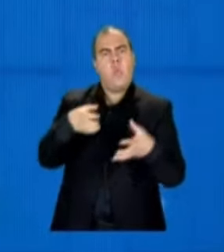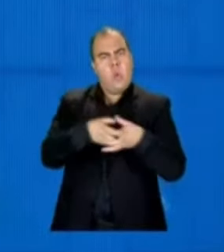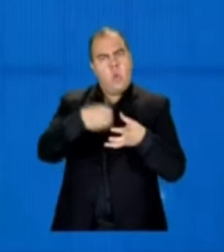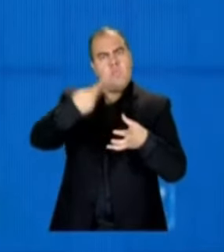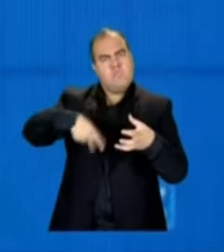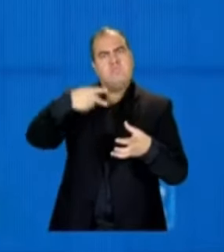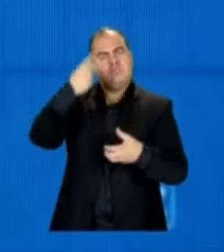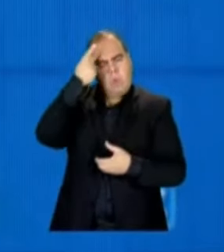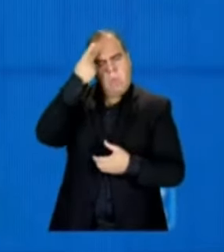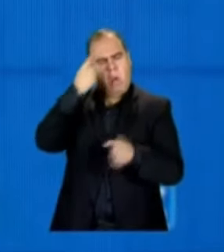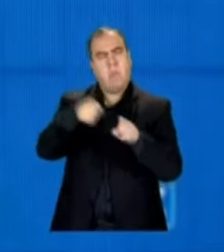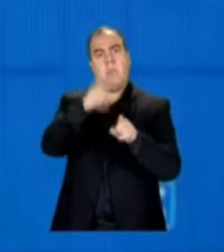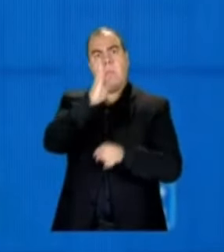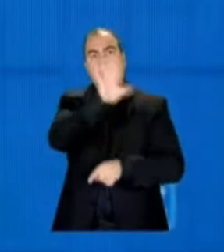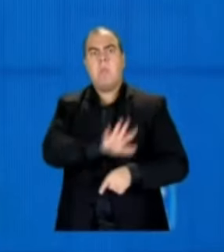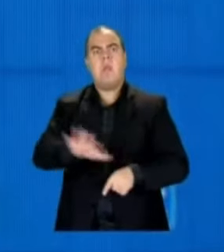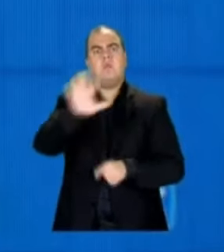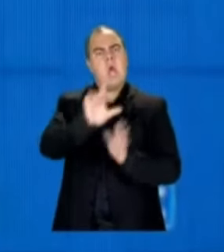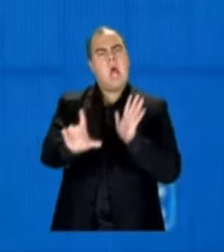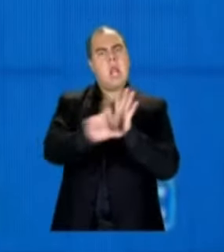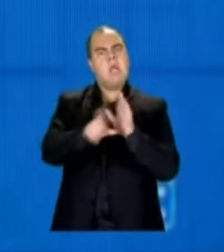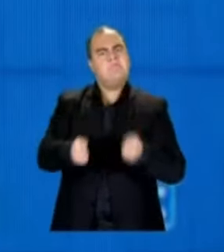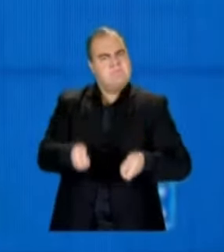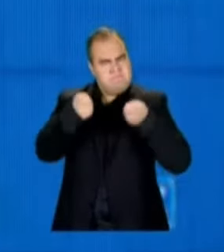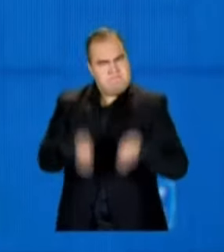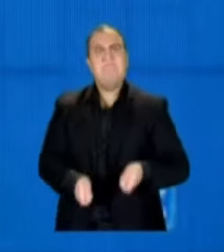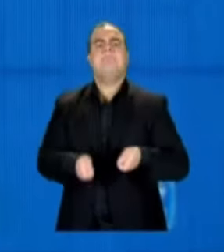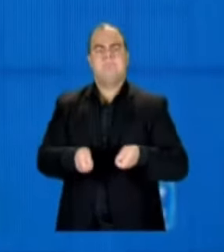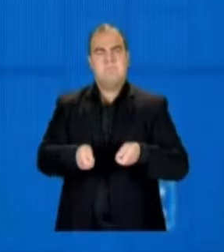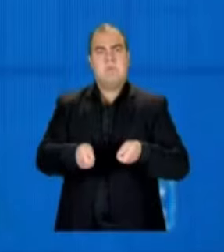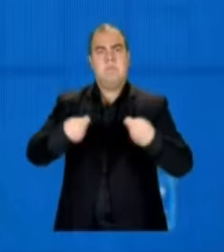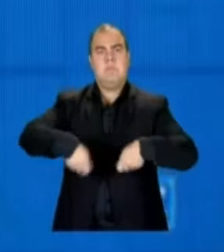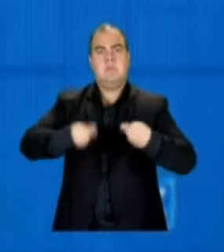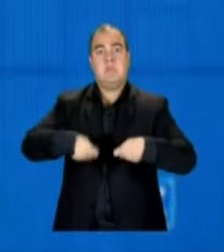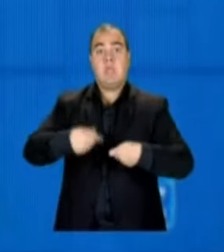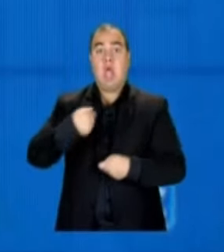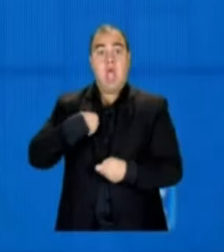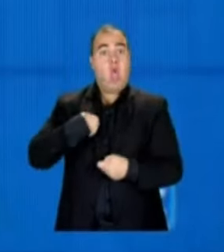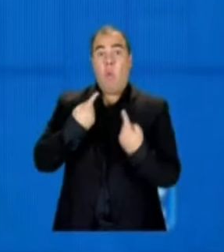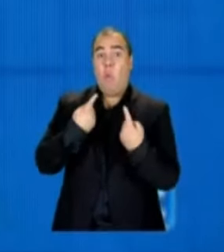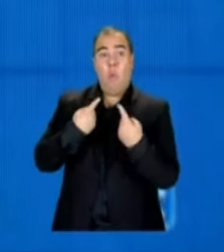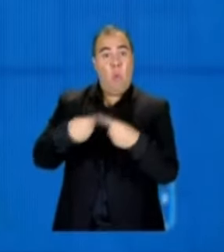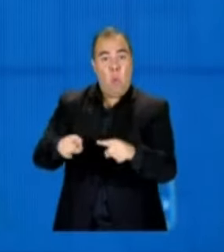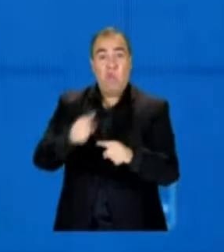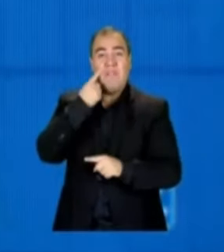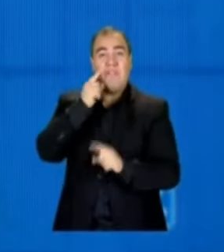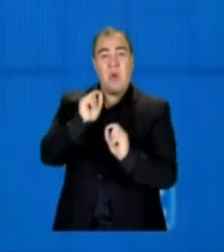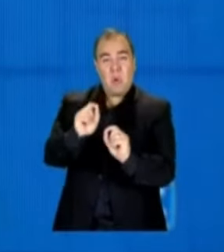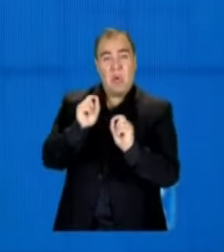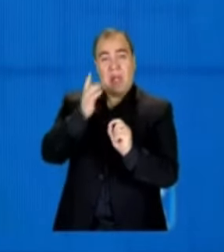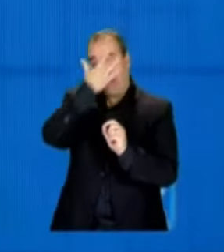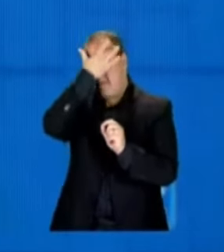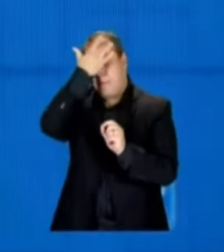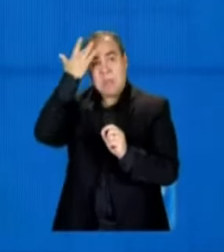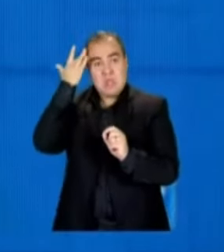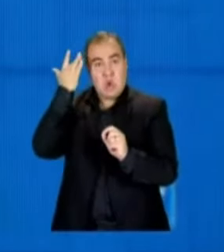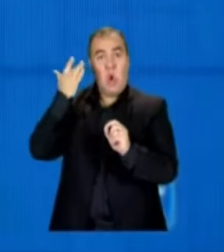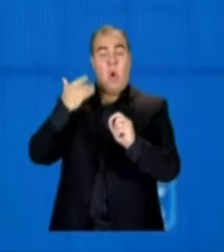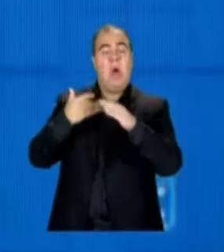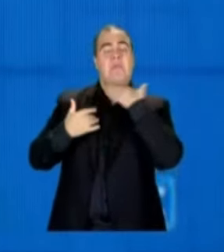Brasil para que a lei seja cada vez mais firme eu sou contra a Progressão de pena para Quem comete